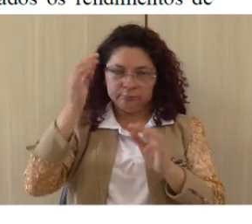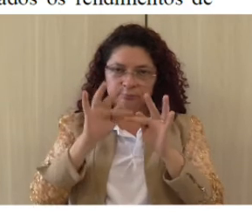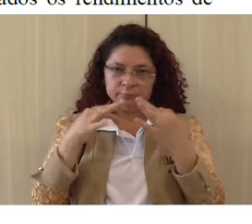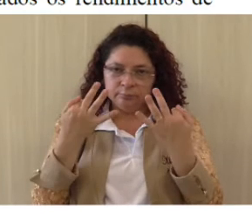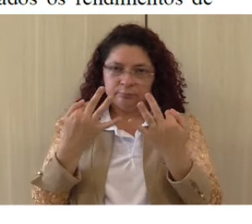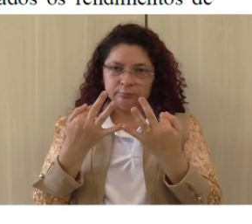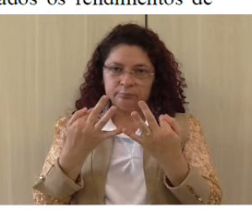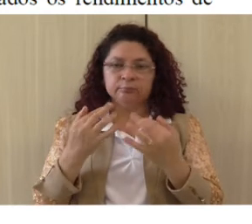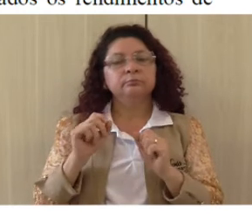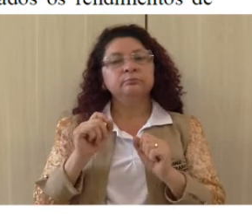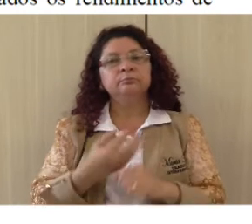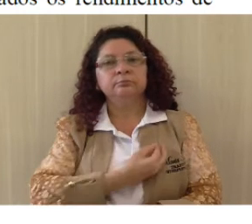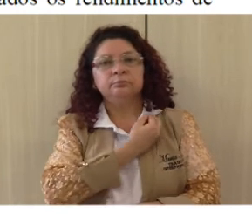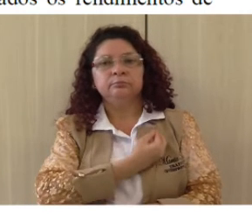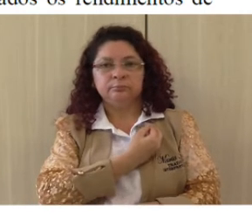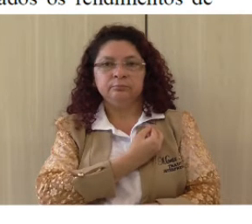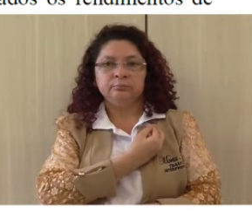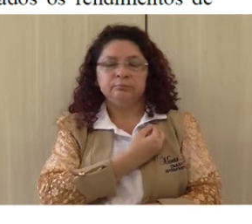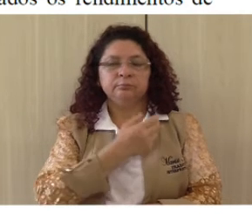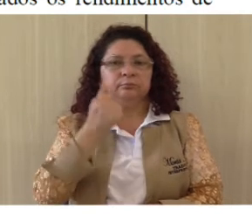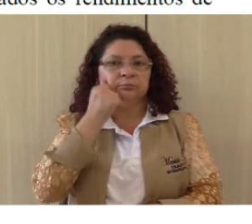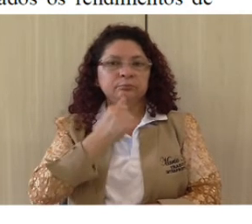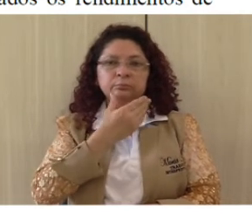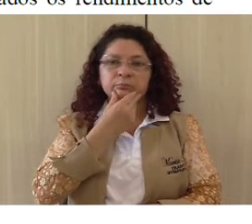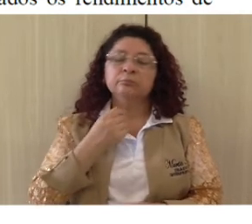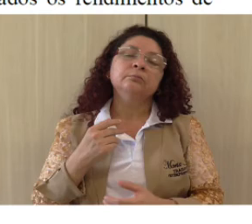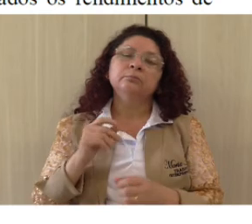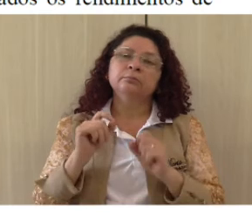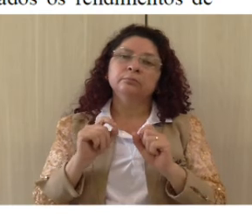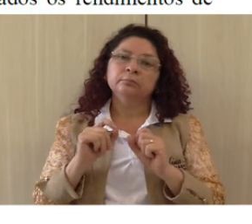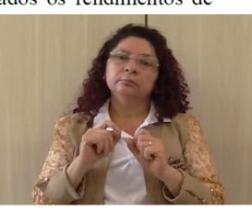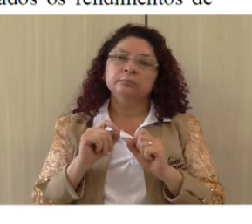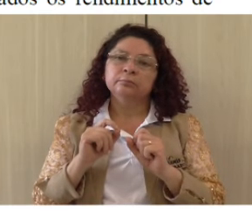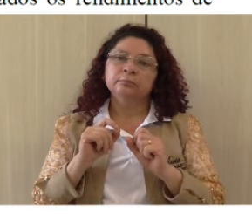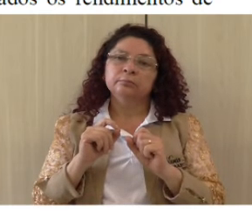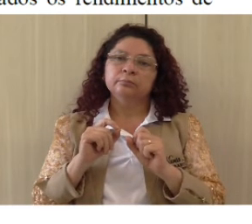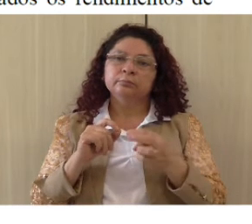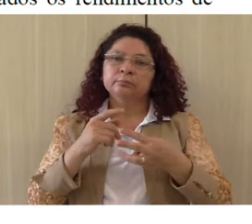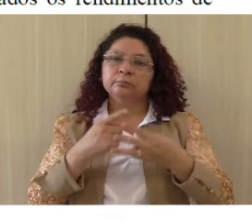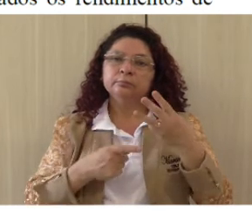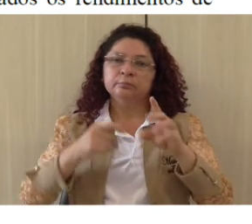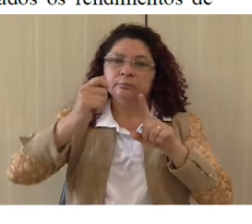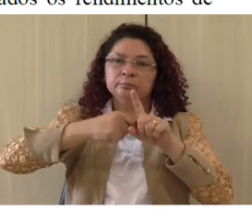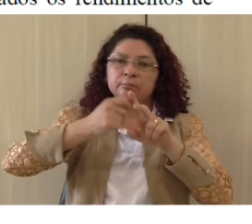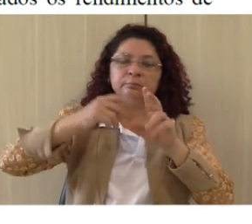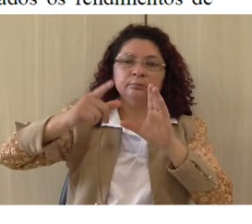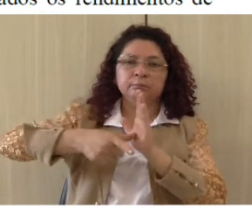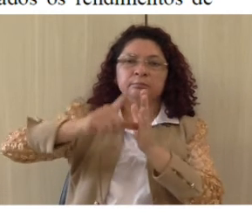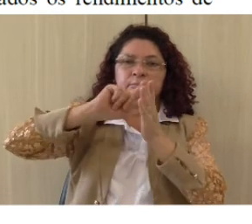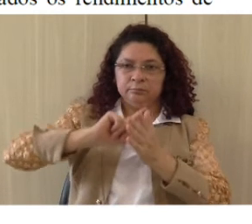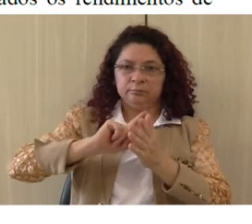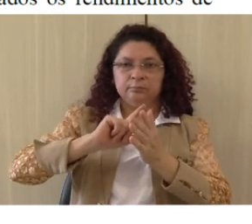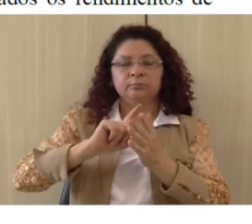família a que pertence o candidato ou a candidata, levando-se em conta, no mínimo, os 3 meses anteriores à data de